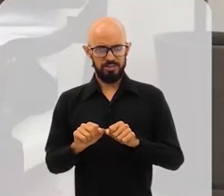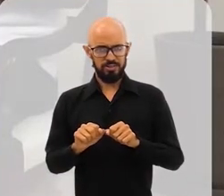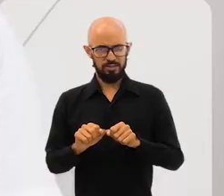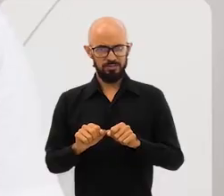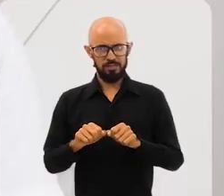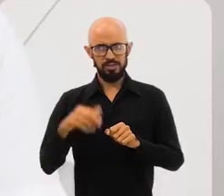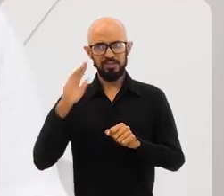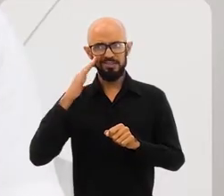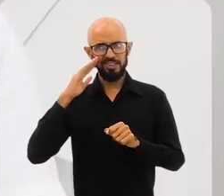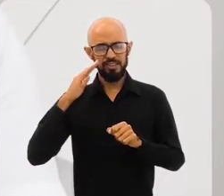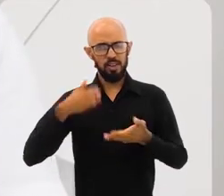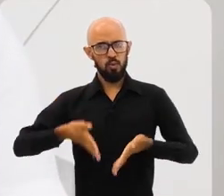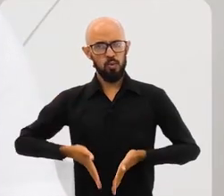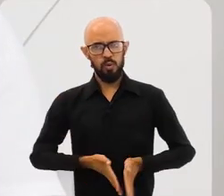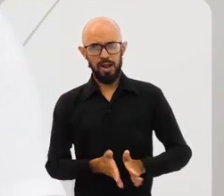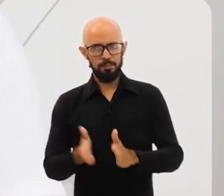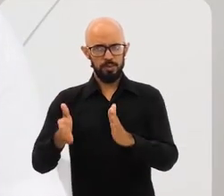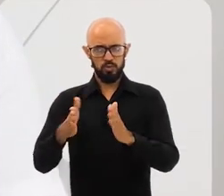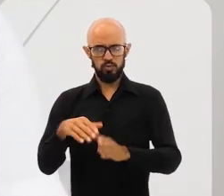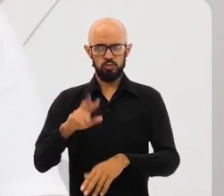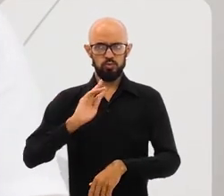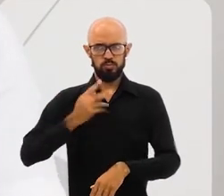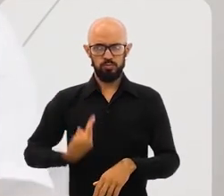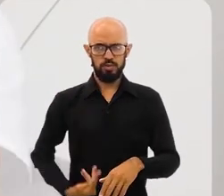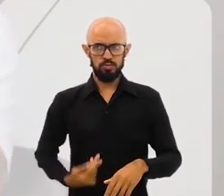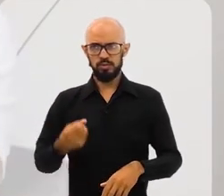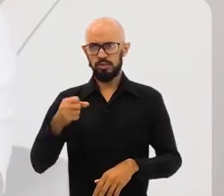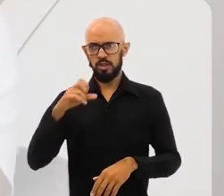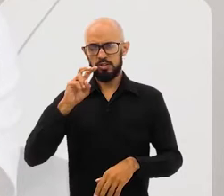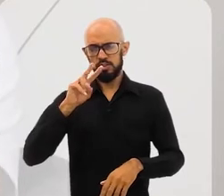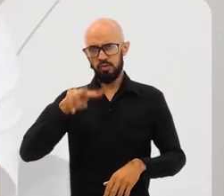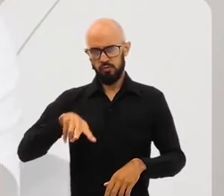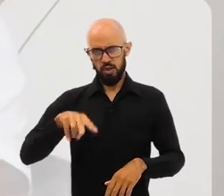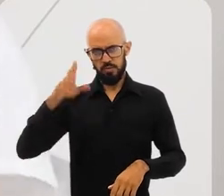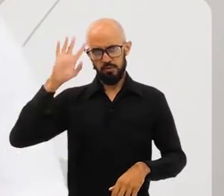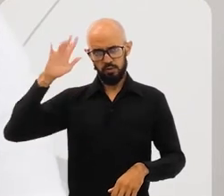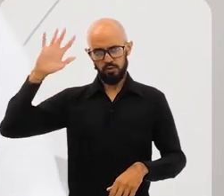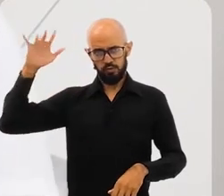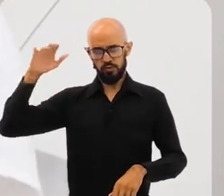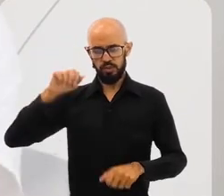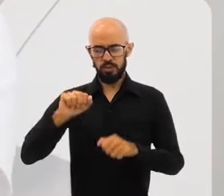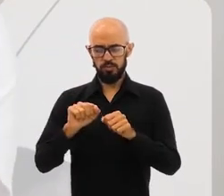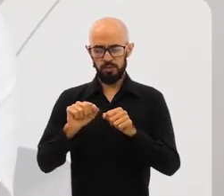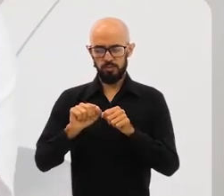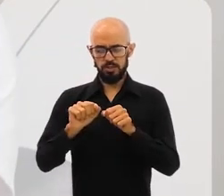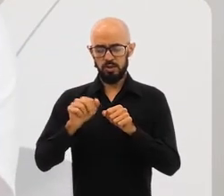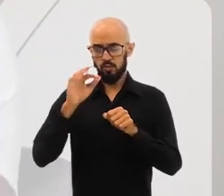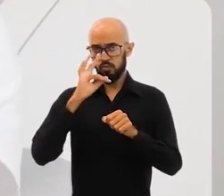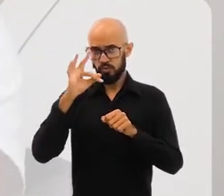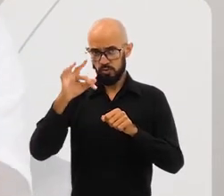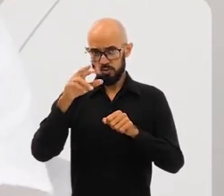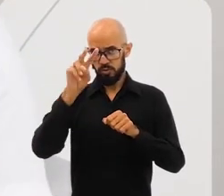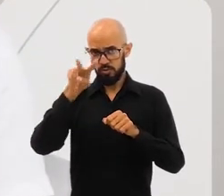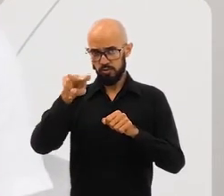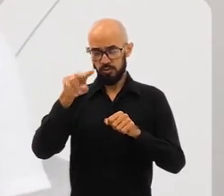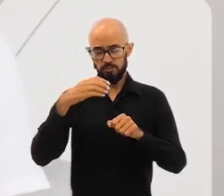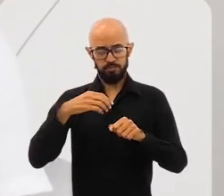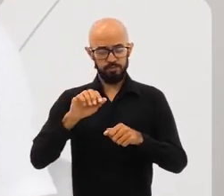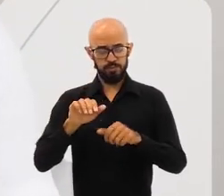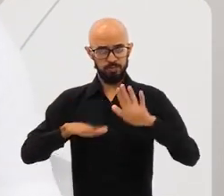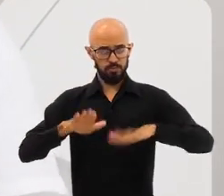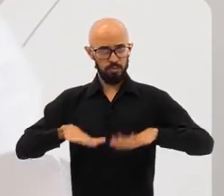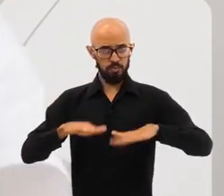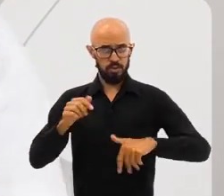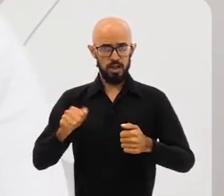de um ser humano Então se a gente tava falando uma filosofia que nos faz olhar na frente que nos faz Nos preparar para todos os buracos que existem